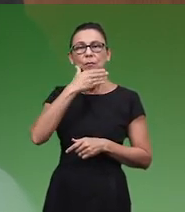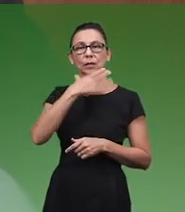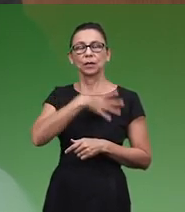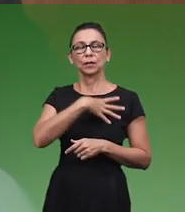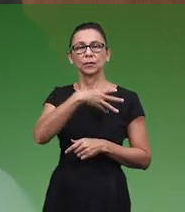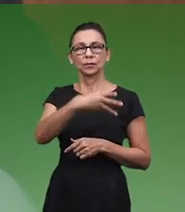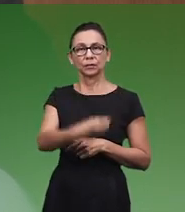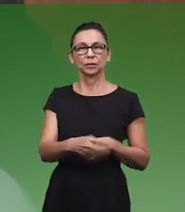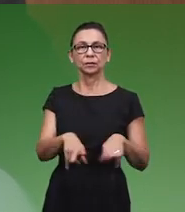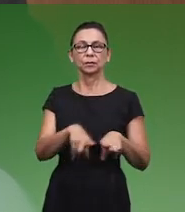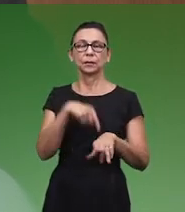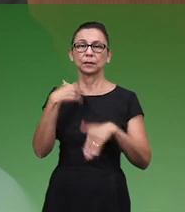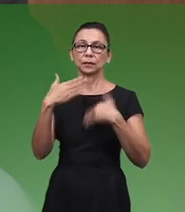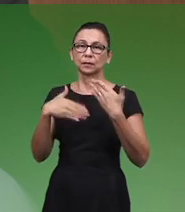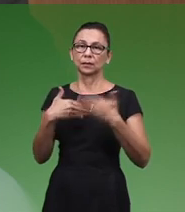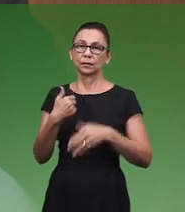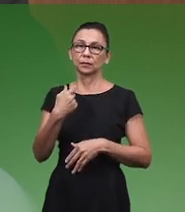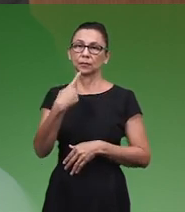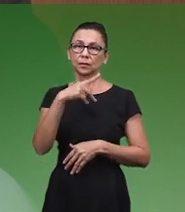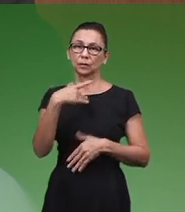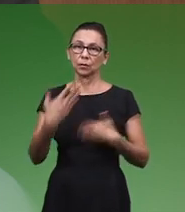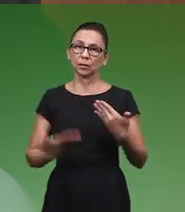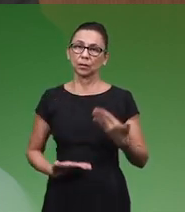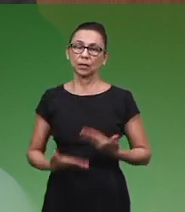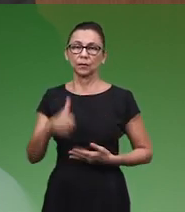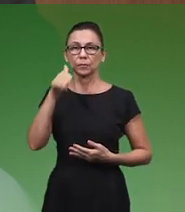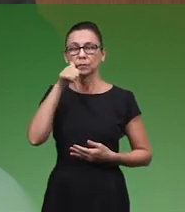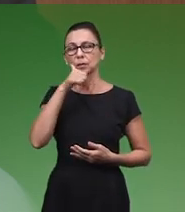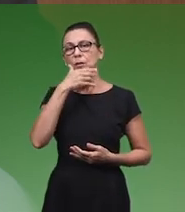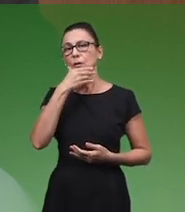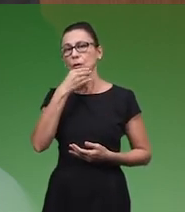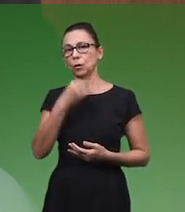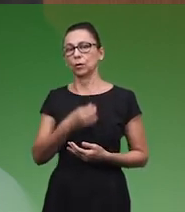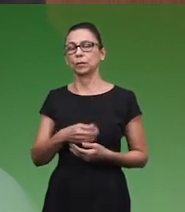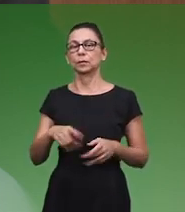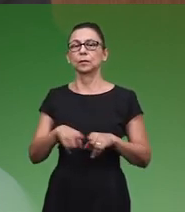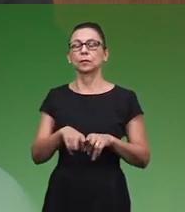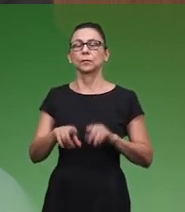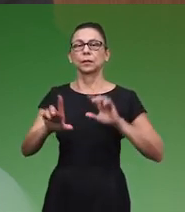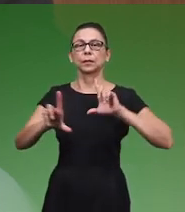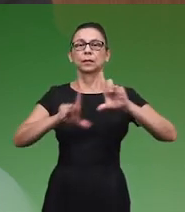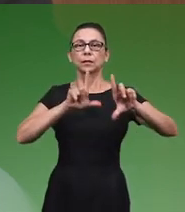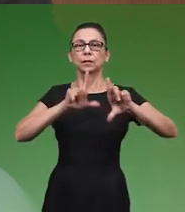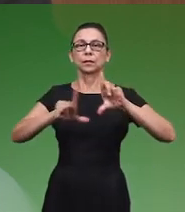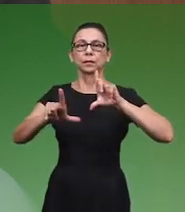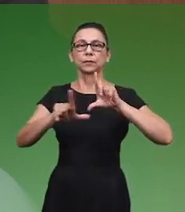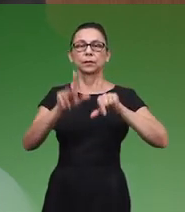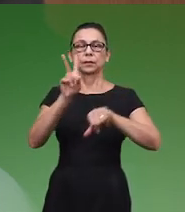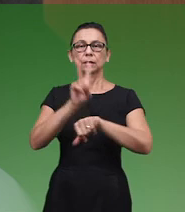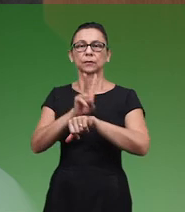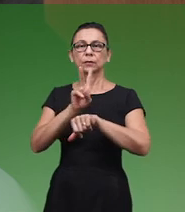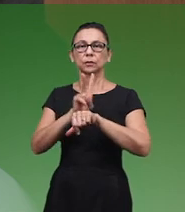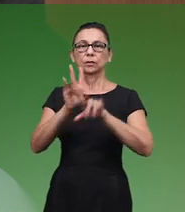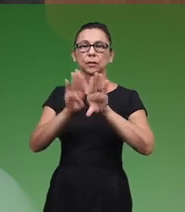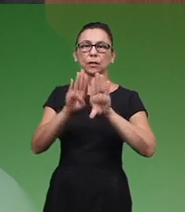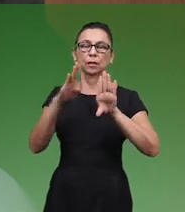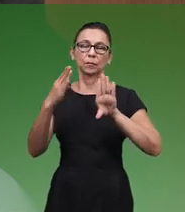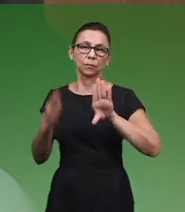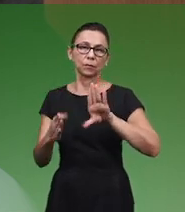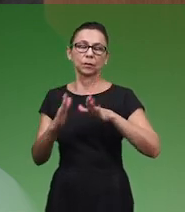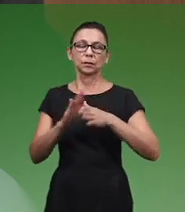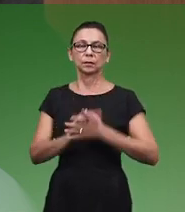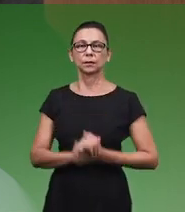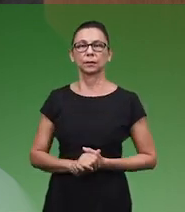filhas, e vossos servos e vossas servas, e o levita que está dentro das vossas portas, pois